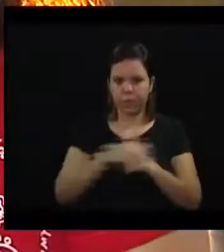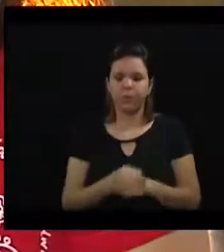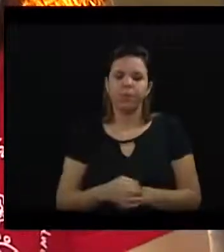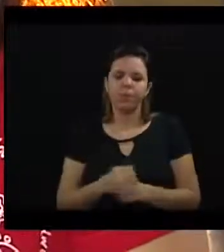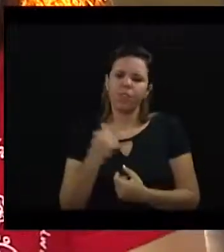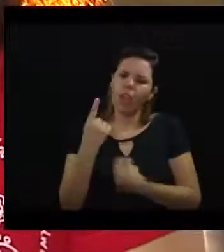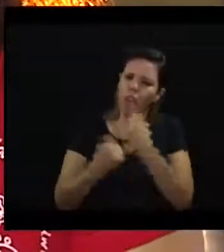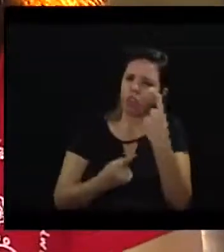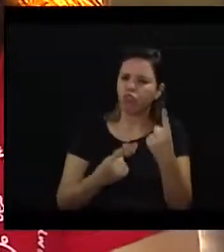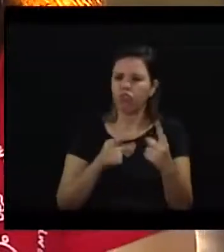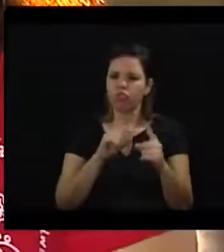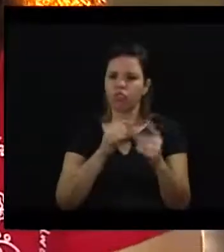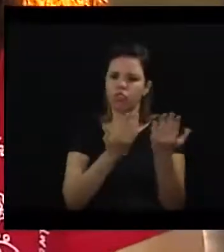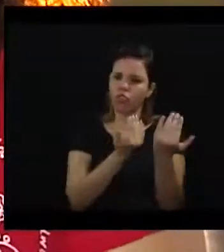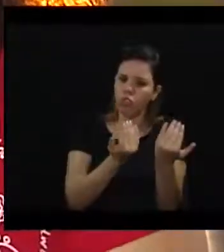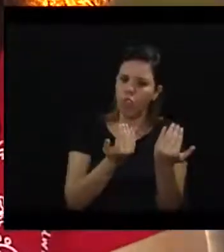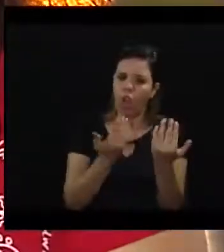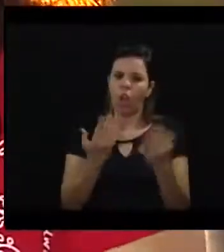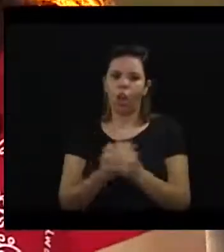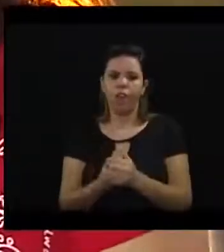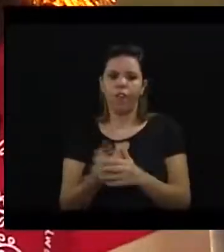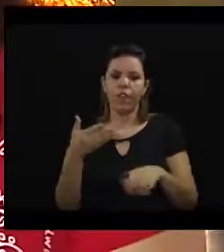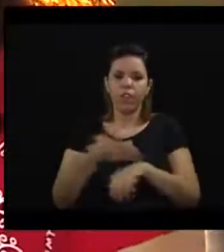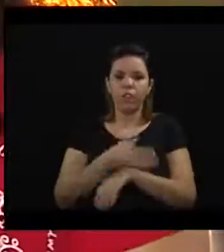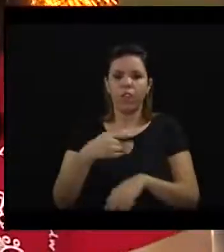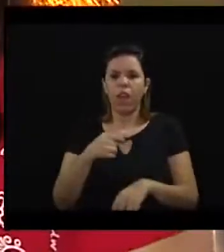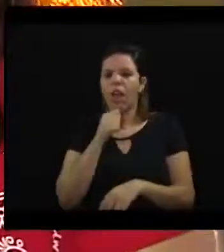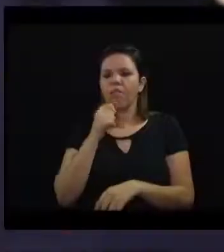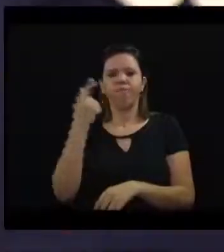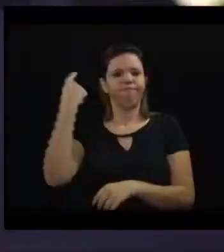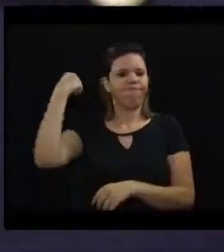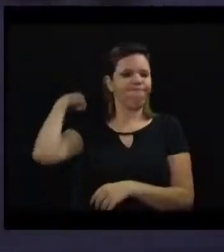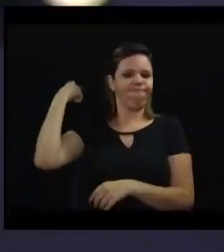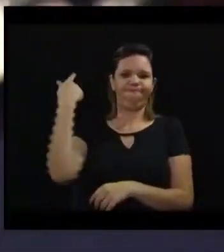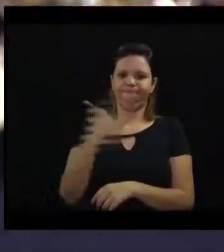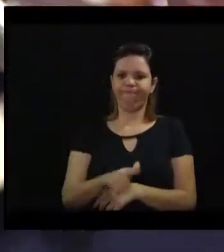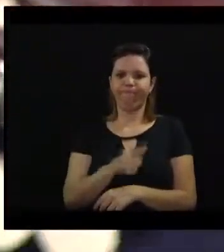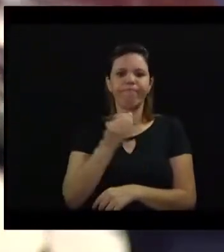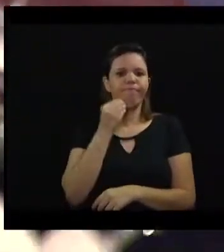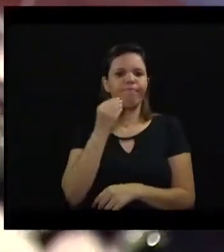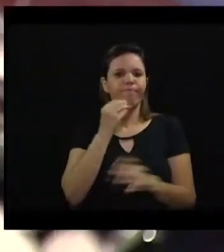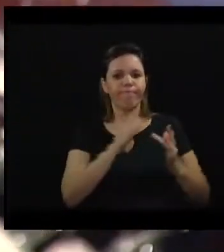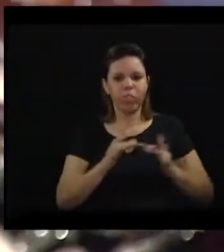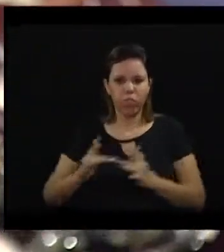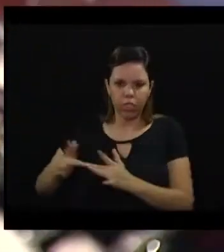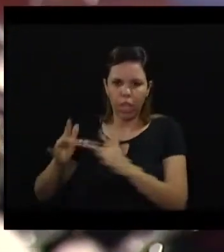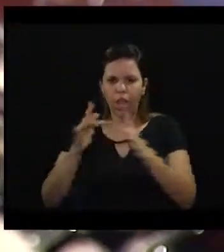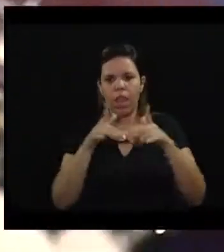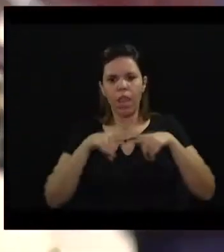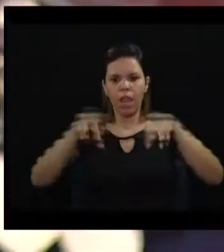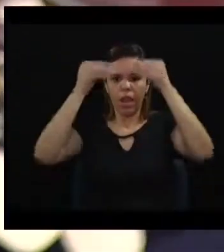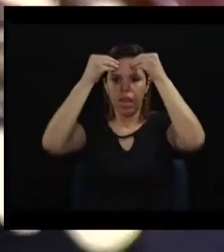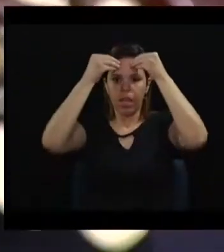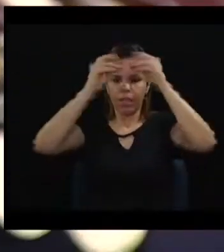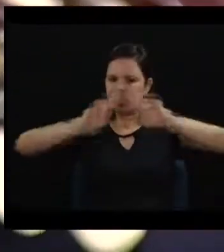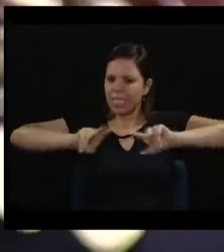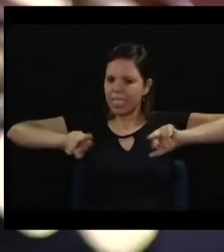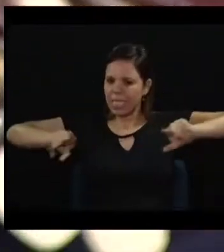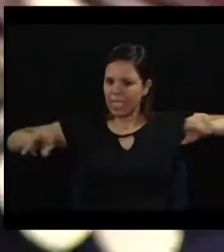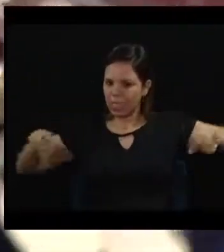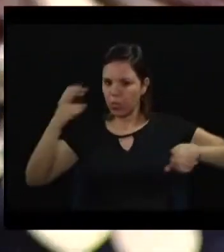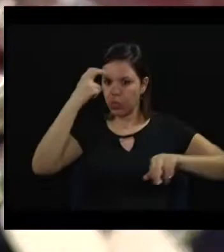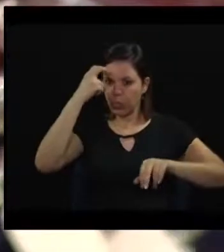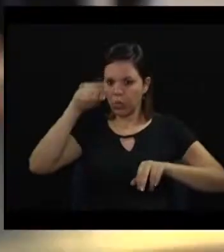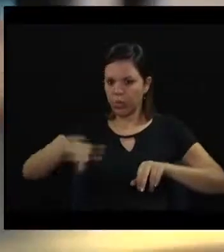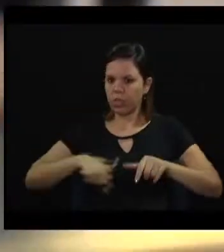vêm aqui para nós cumprir medida socioeducativa não tiveram, né, a oportunidade de ter contato com as linguagens das artes e cultura que são trabalhadas